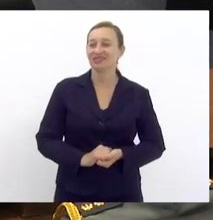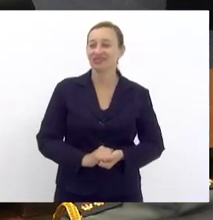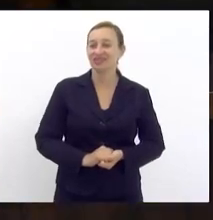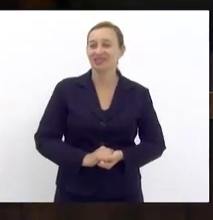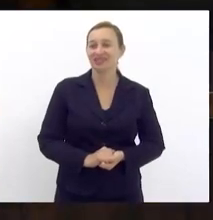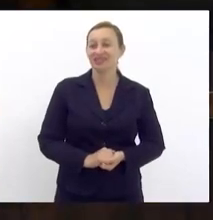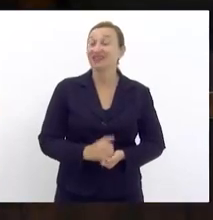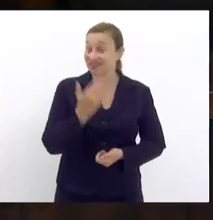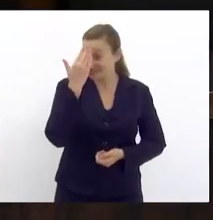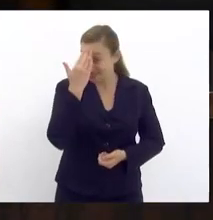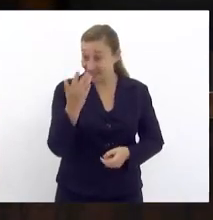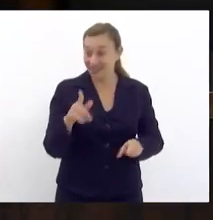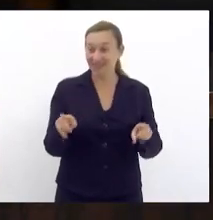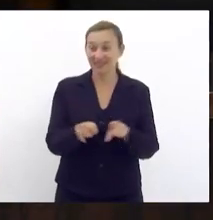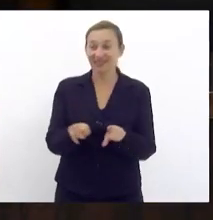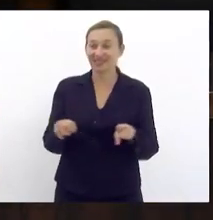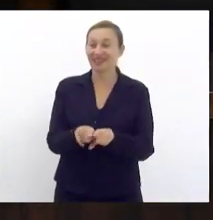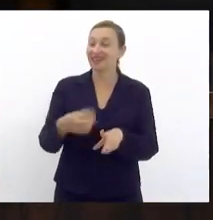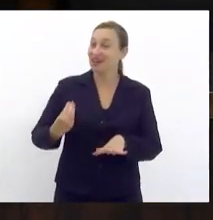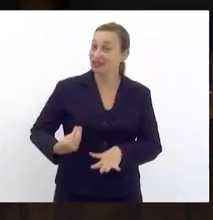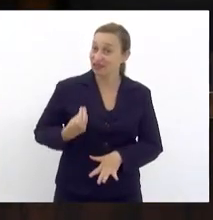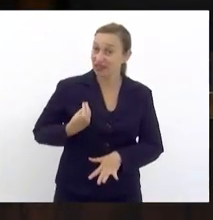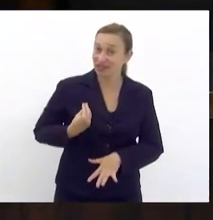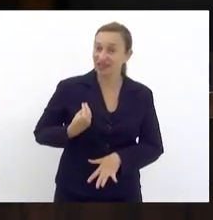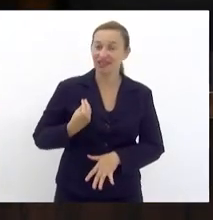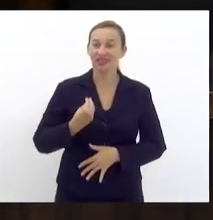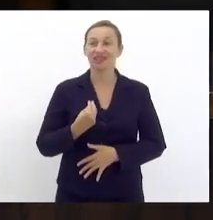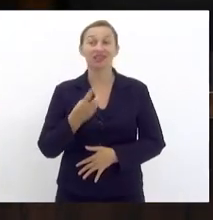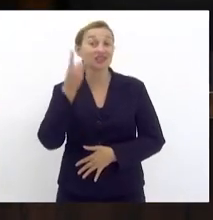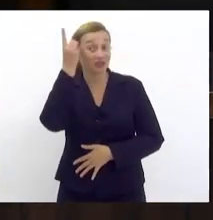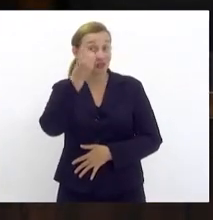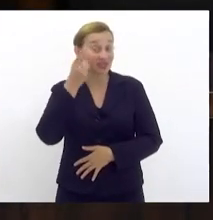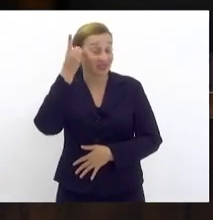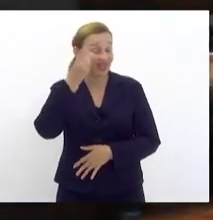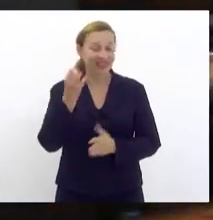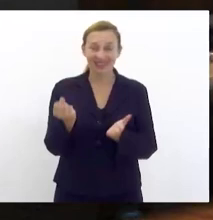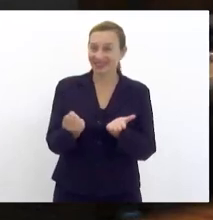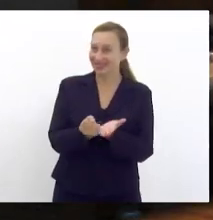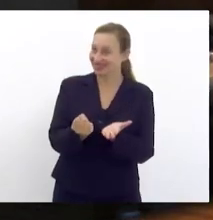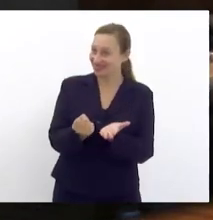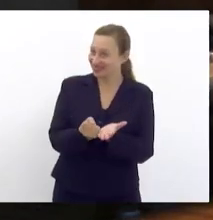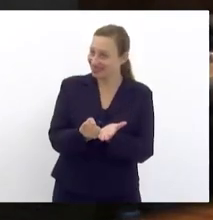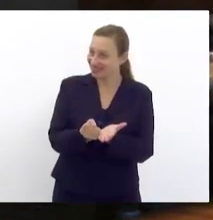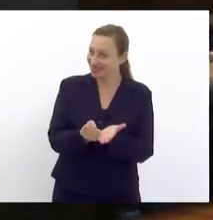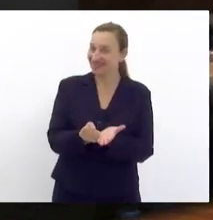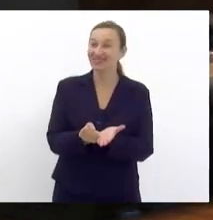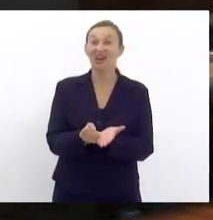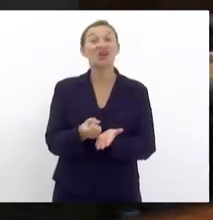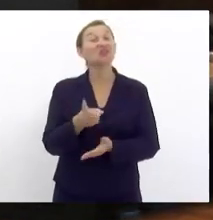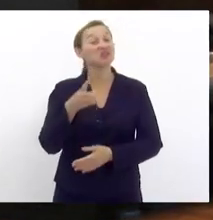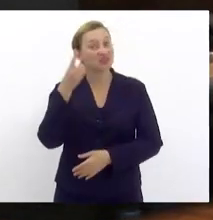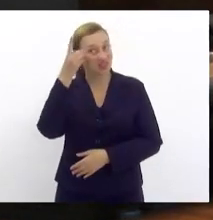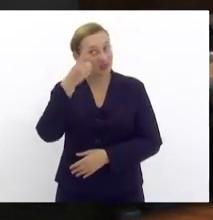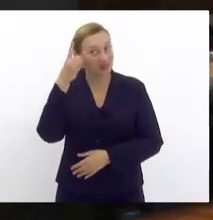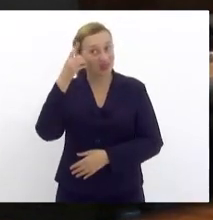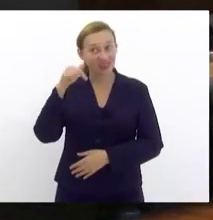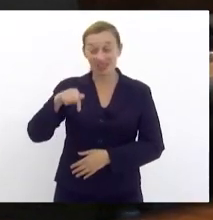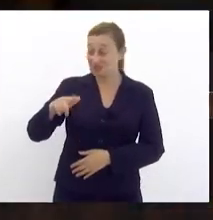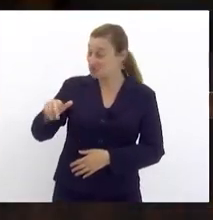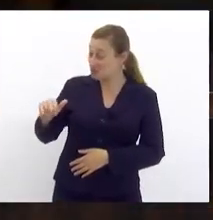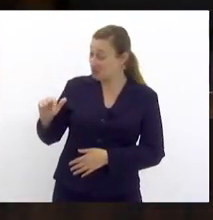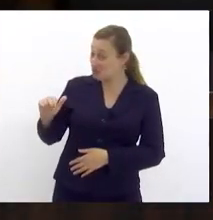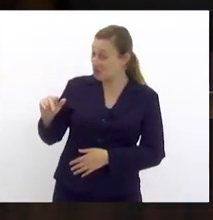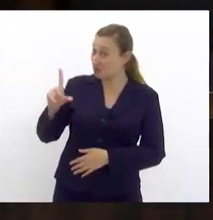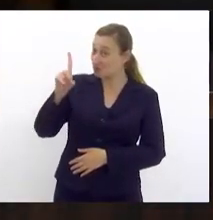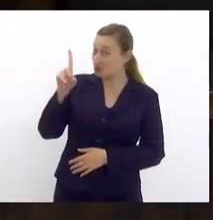Quero também agradecer aqui a presença do meu nobre deputado Samuel Malafaia. Foi deputado aqui com meu irmão